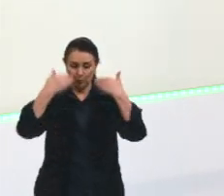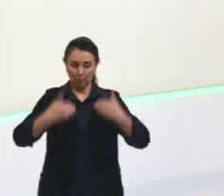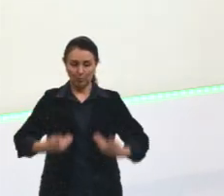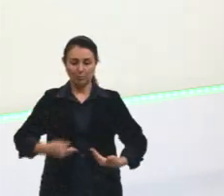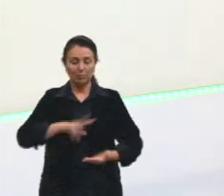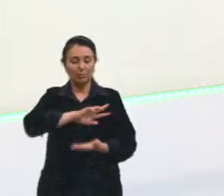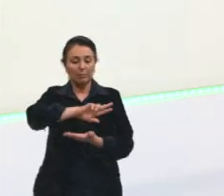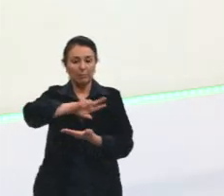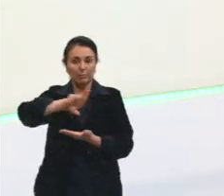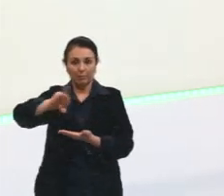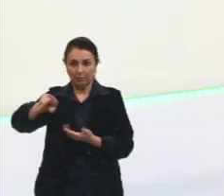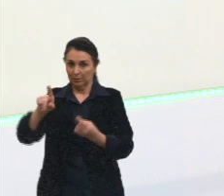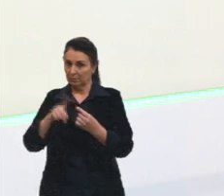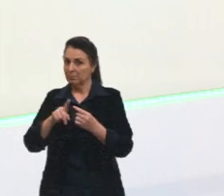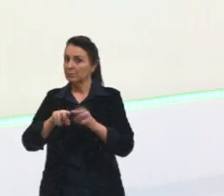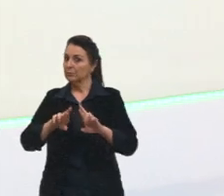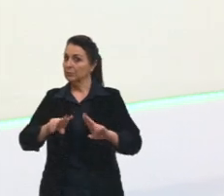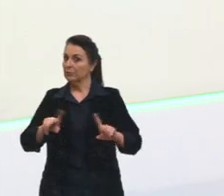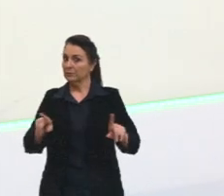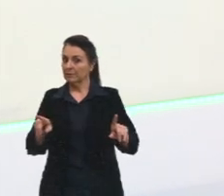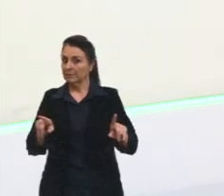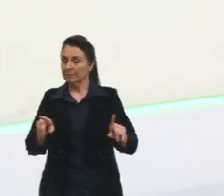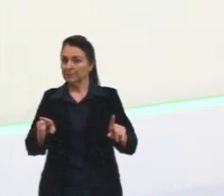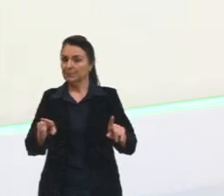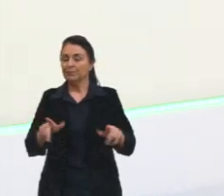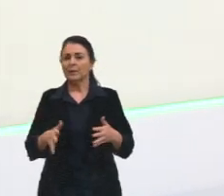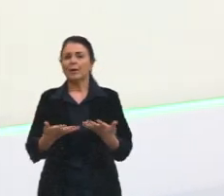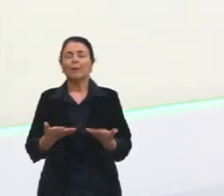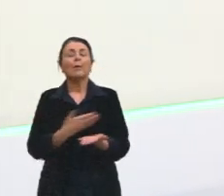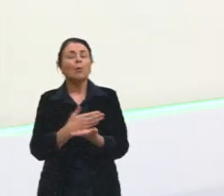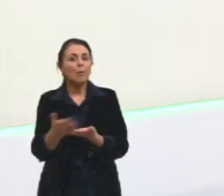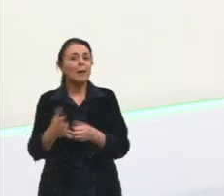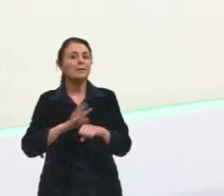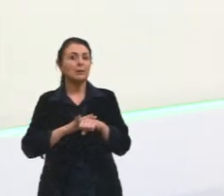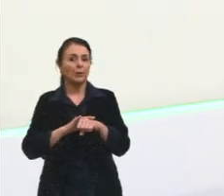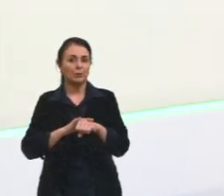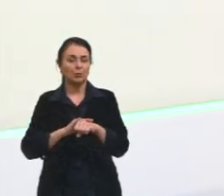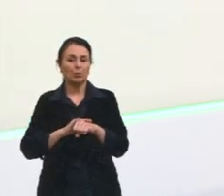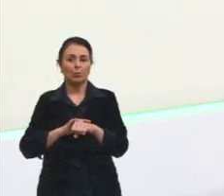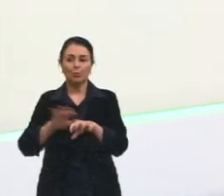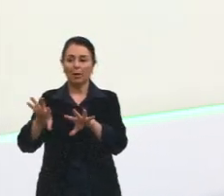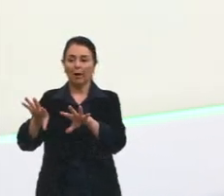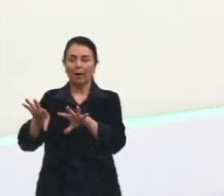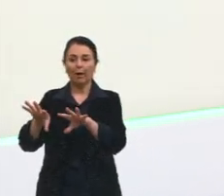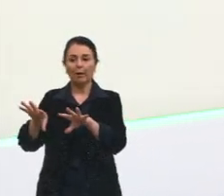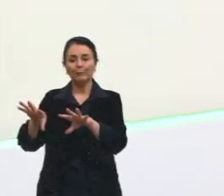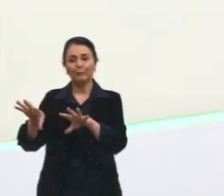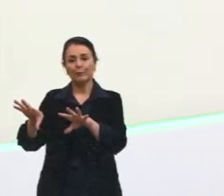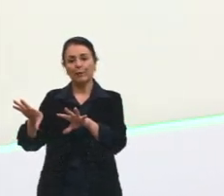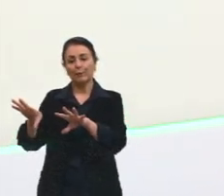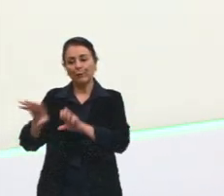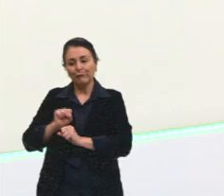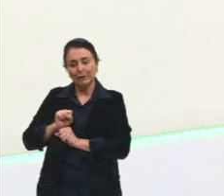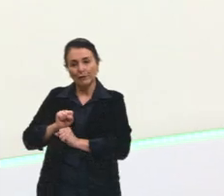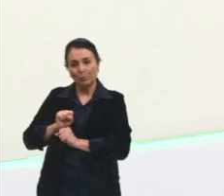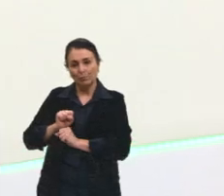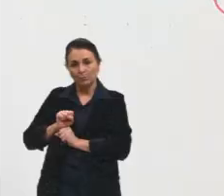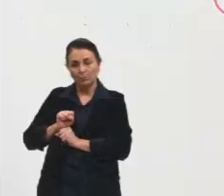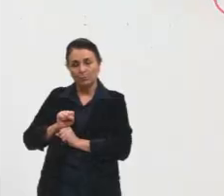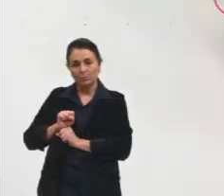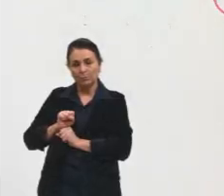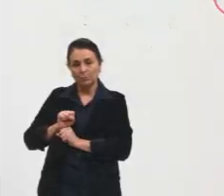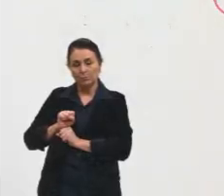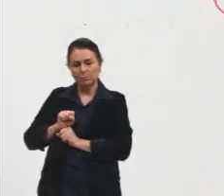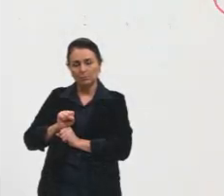várias bactérias aí eu não sou nós ficamos doente por uma infecção por bactéria e aqui